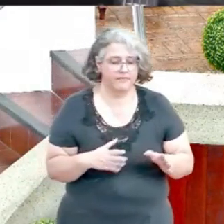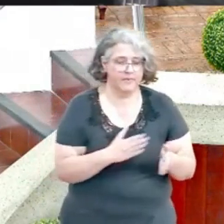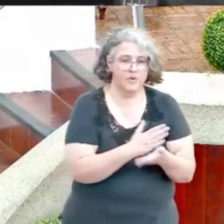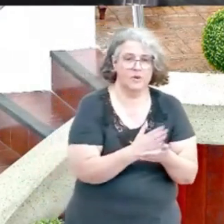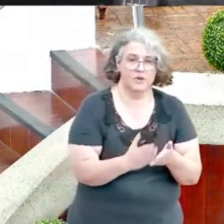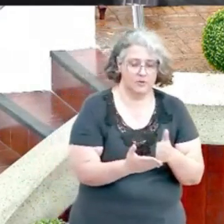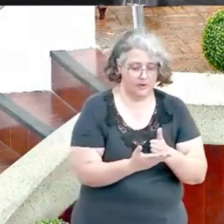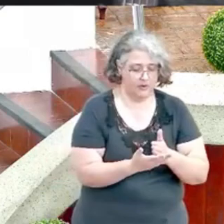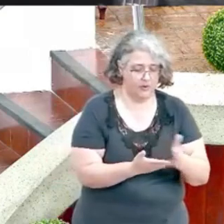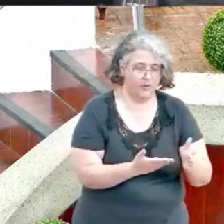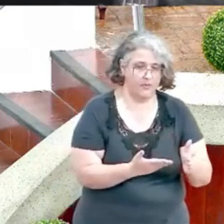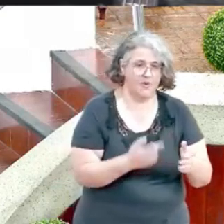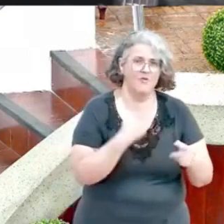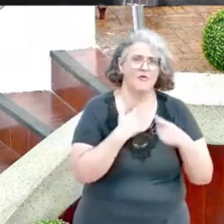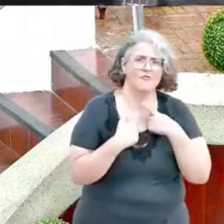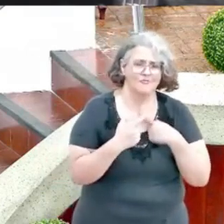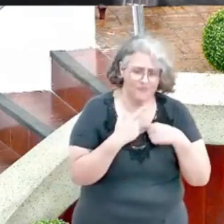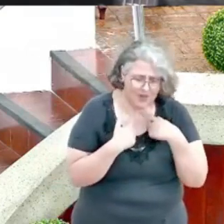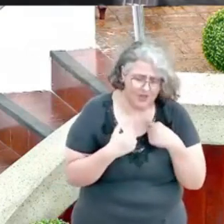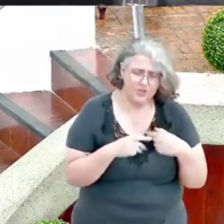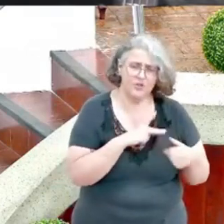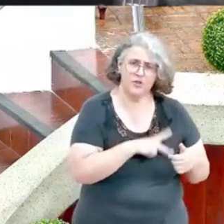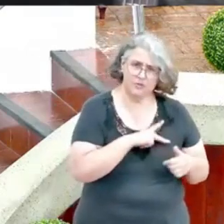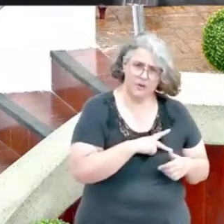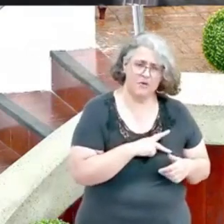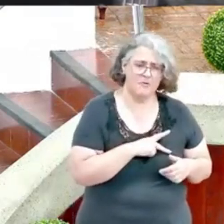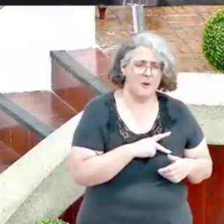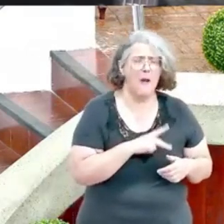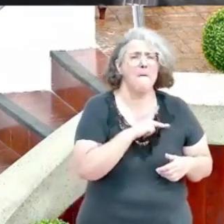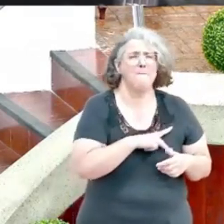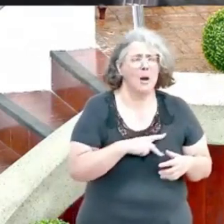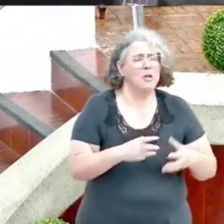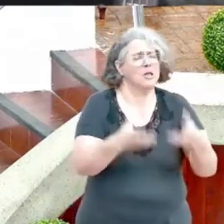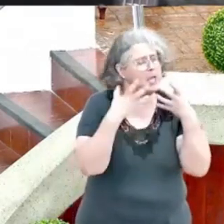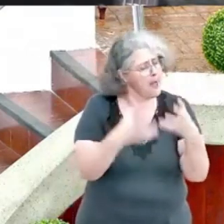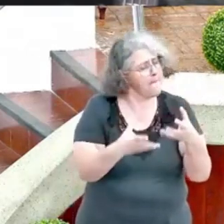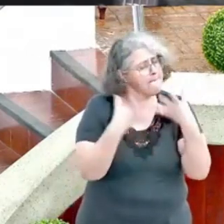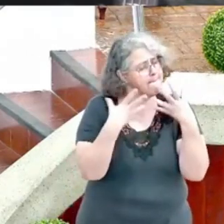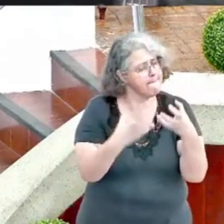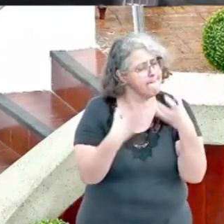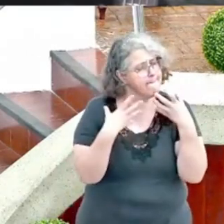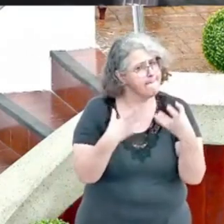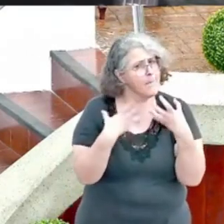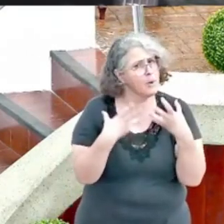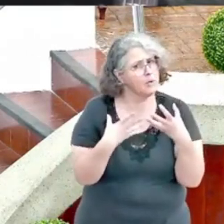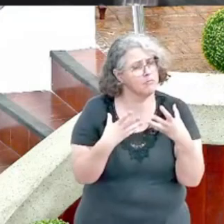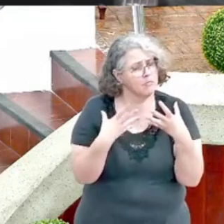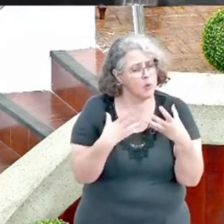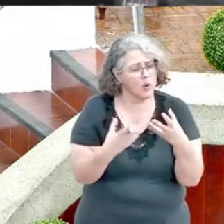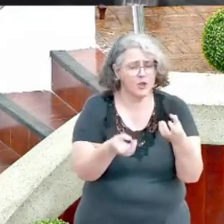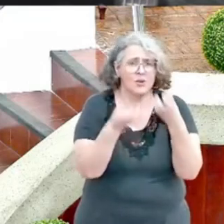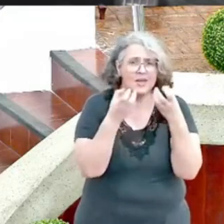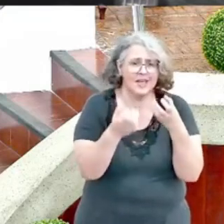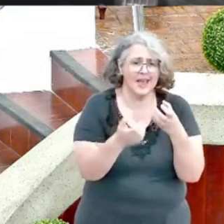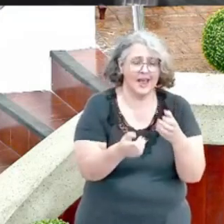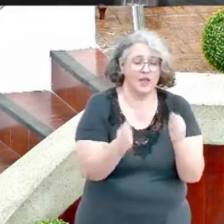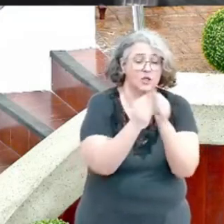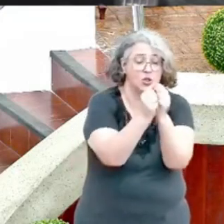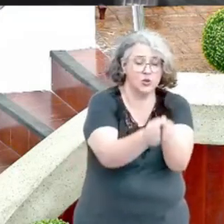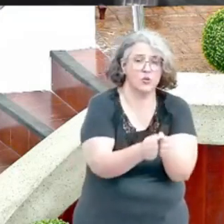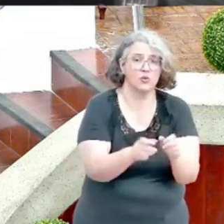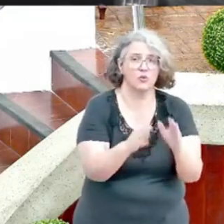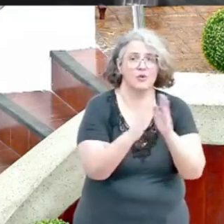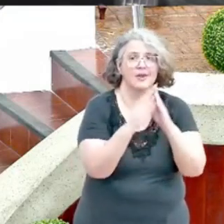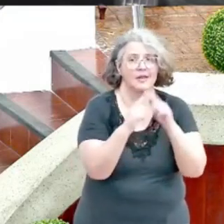do desejo de Paulo. Paulo deseja muito, muito estar presente com a igreja em